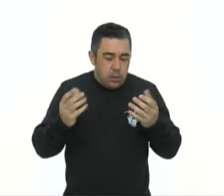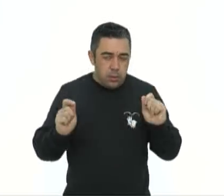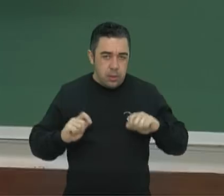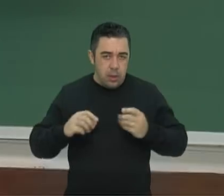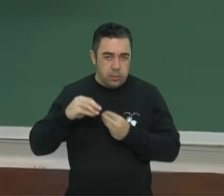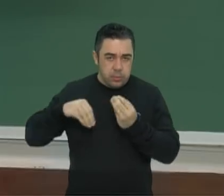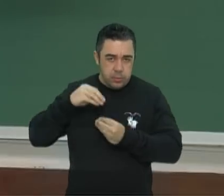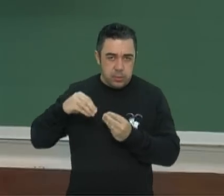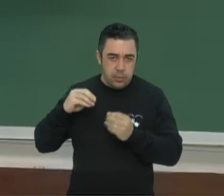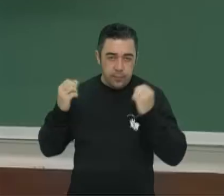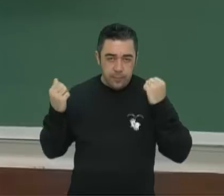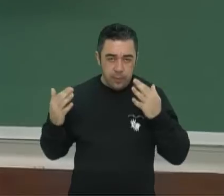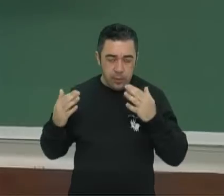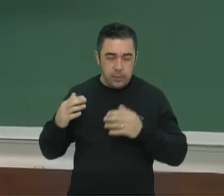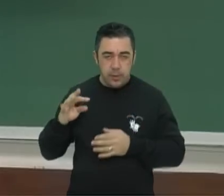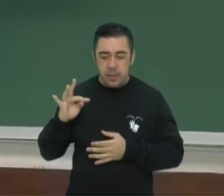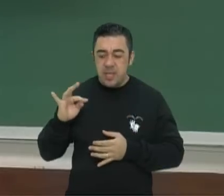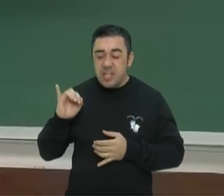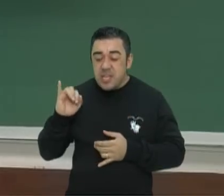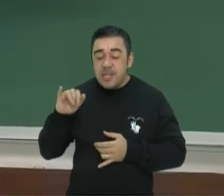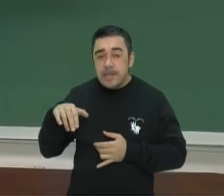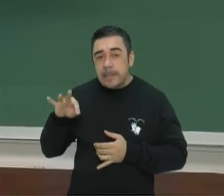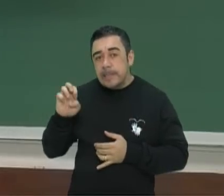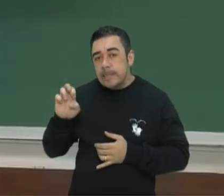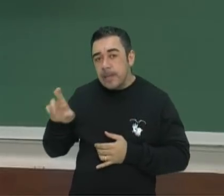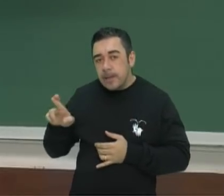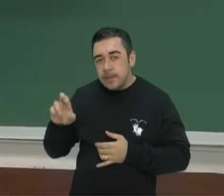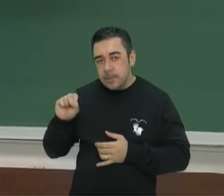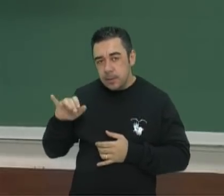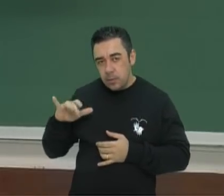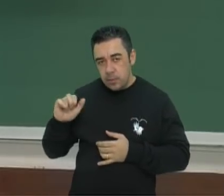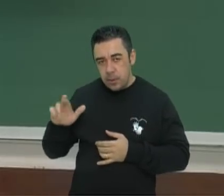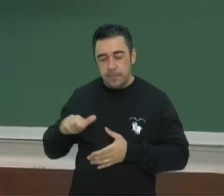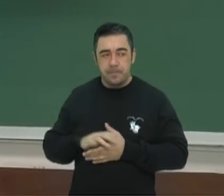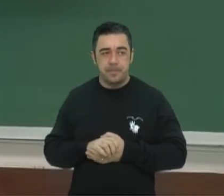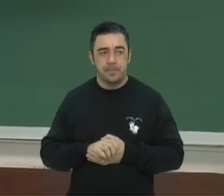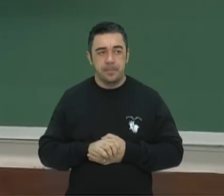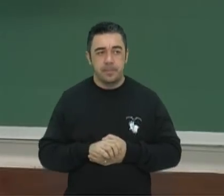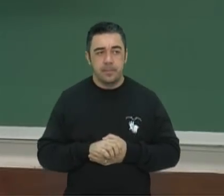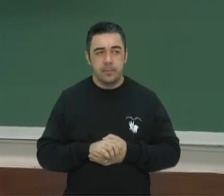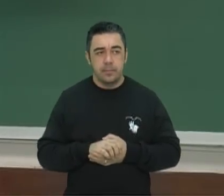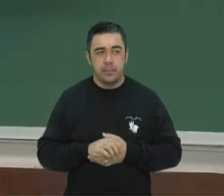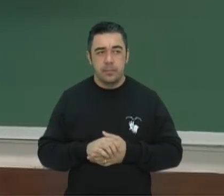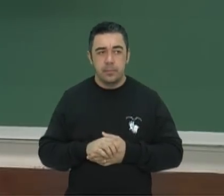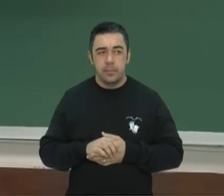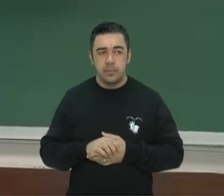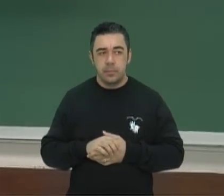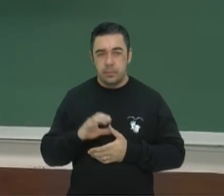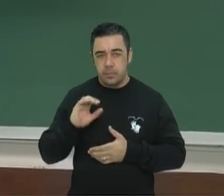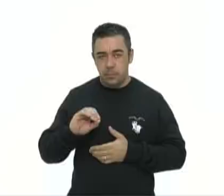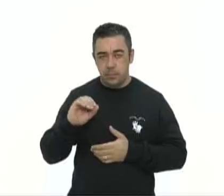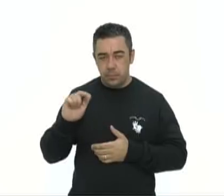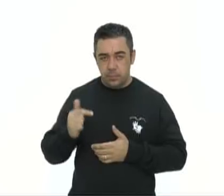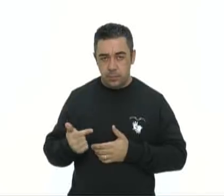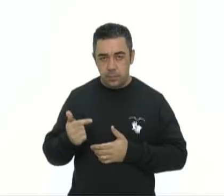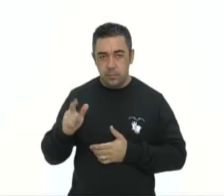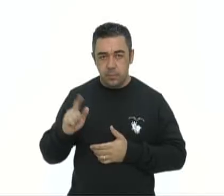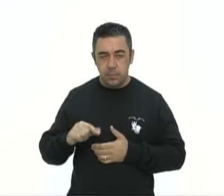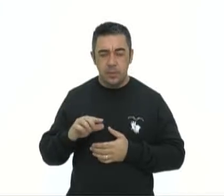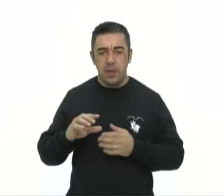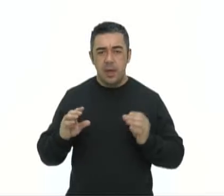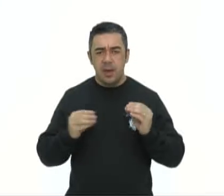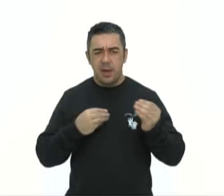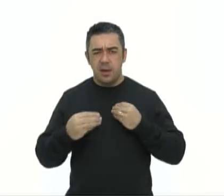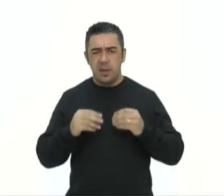substância intercelular, como nós vimos lá no começo da definição. A 02, o tecido cartilaginoso é o